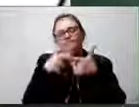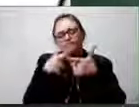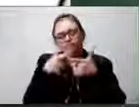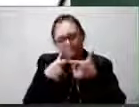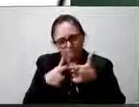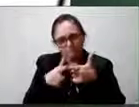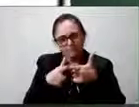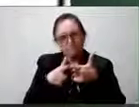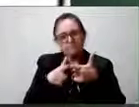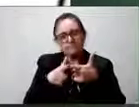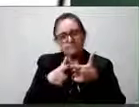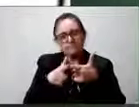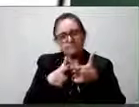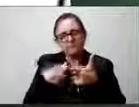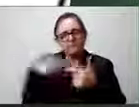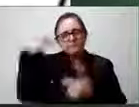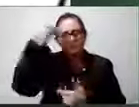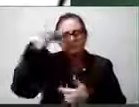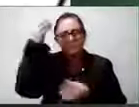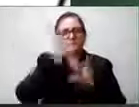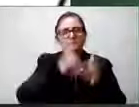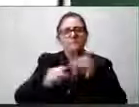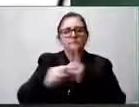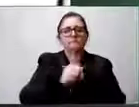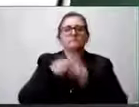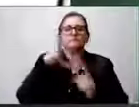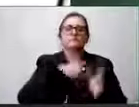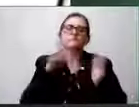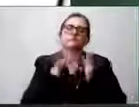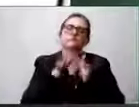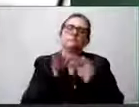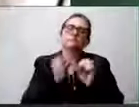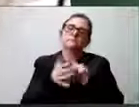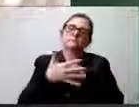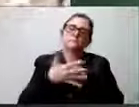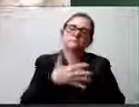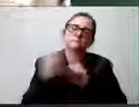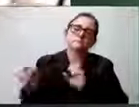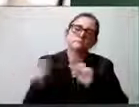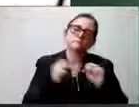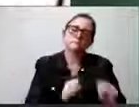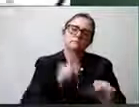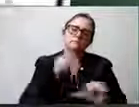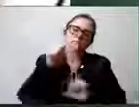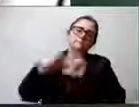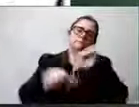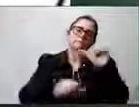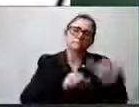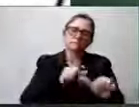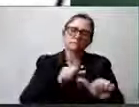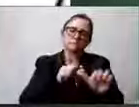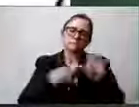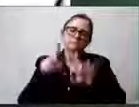esses fatores psicossociais que tem a ver com a pandemia, isso pode se tornar um fator